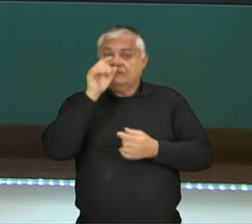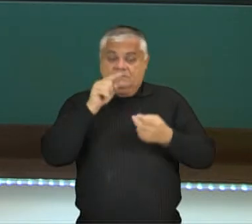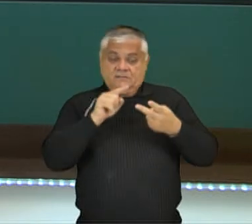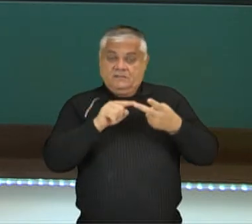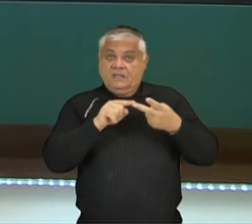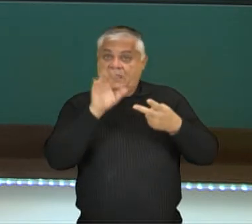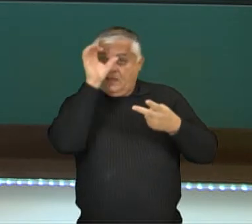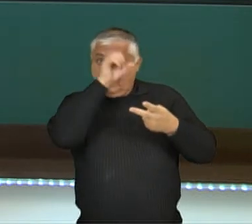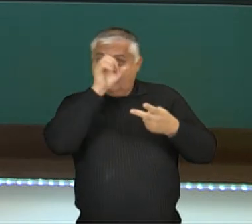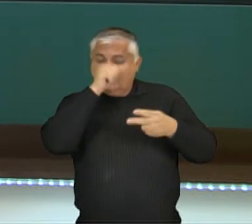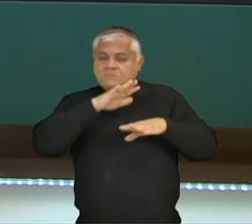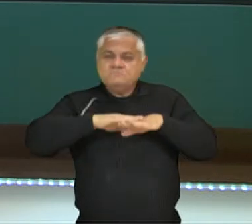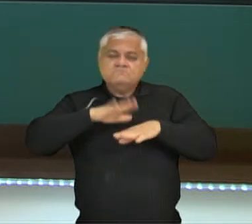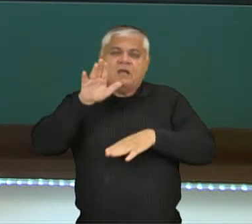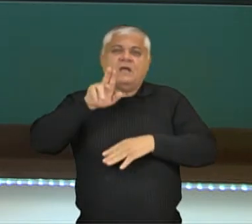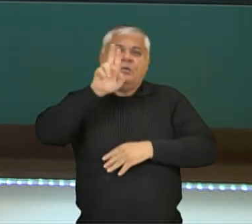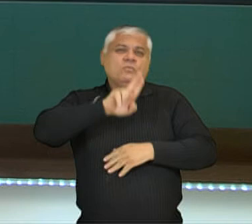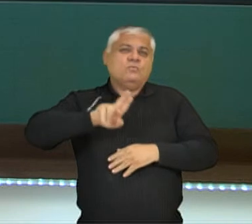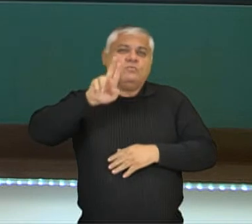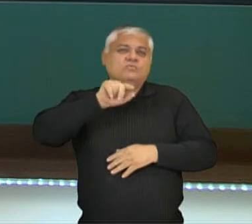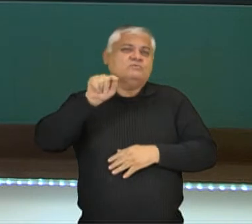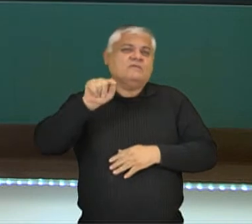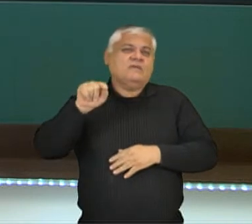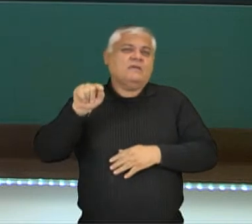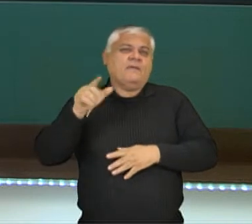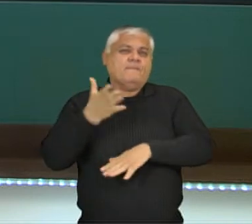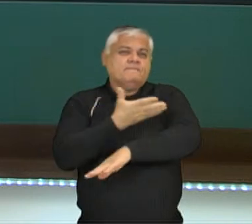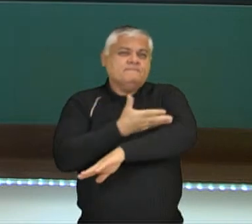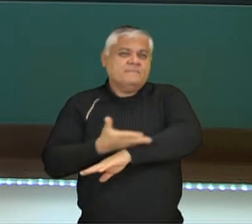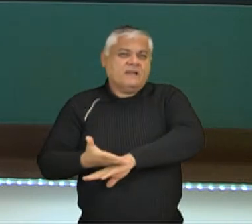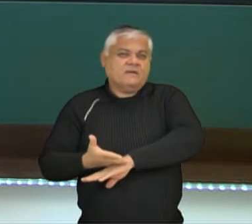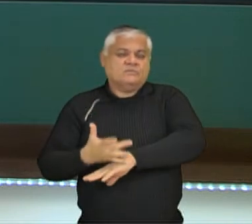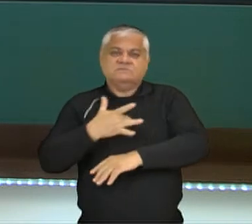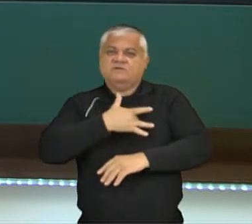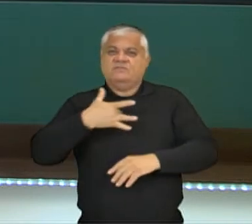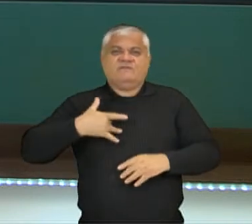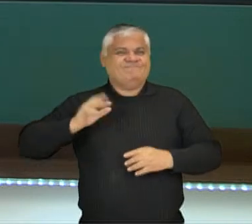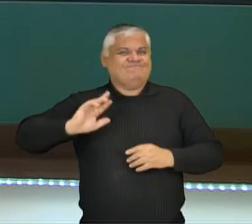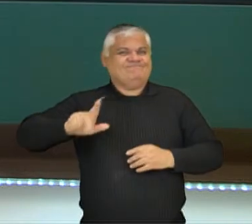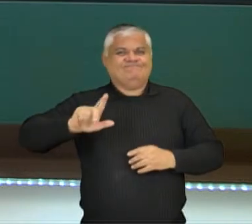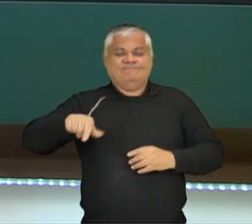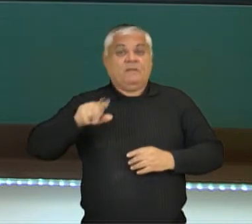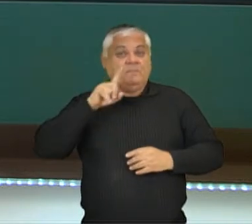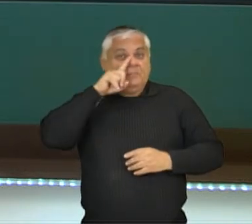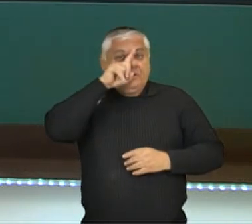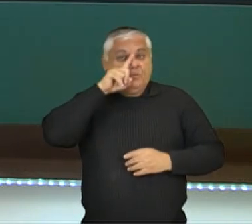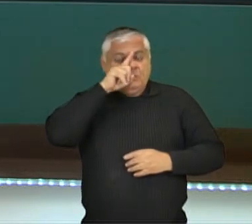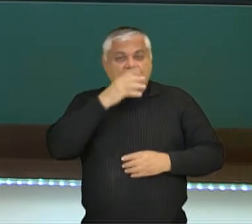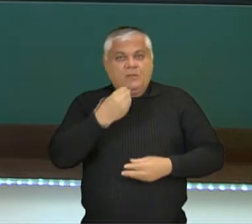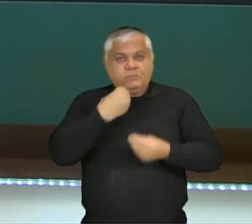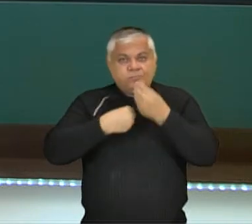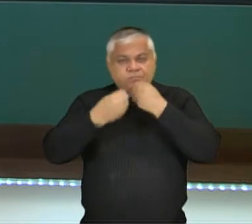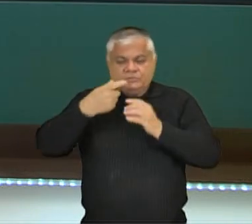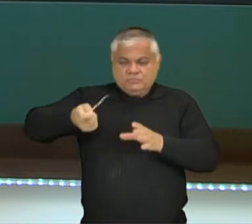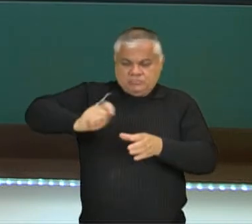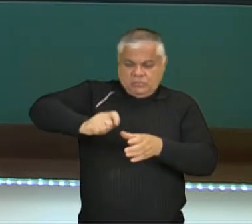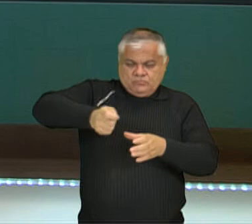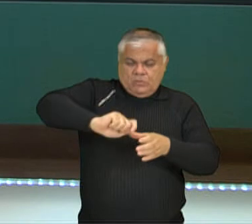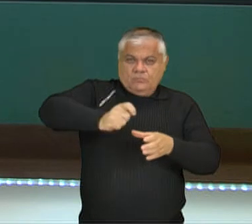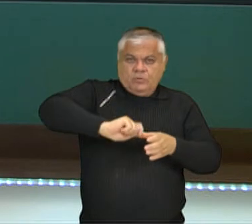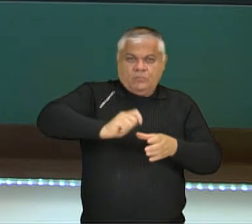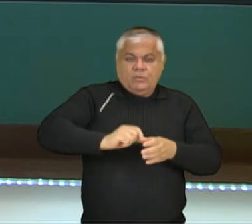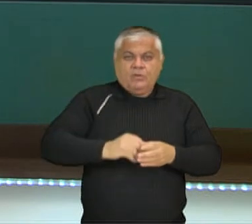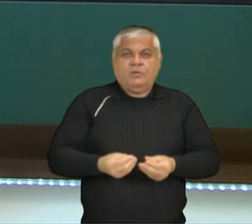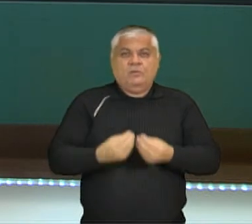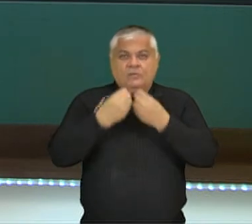o mais comum deles não é nada saudável e que quando ingerimos muito açúcar, nosso organismo